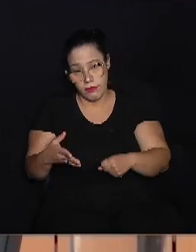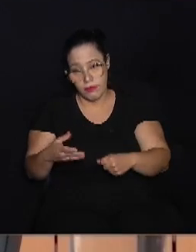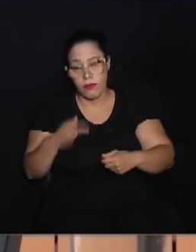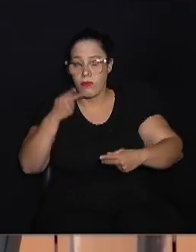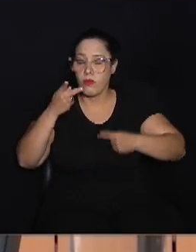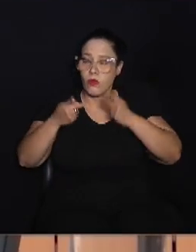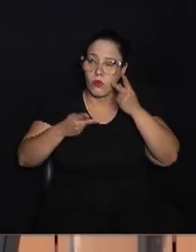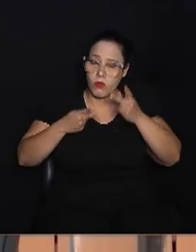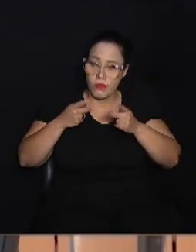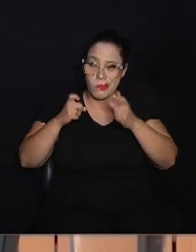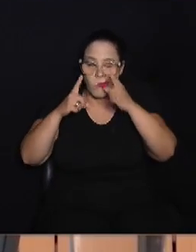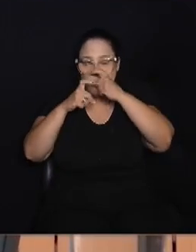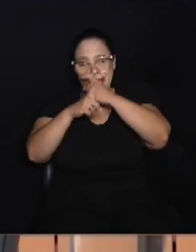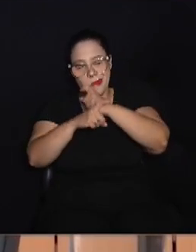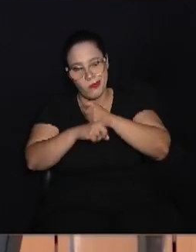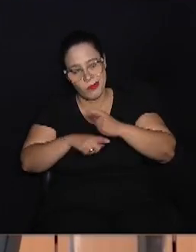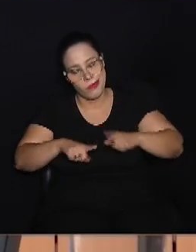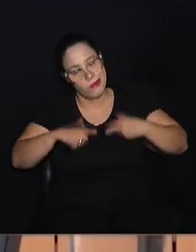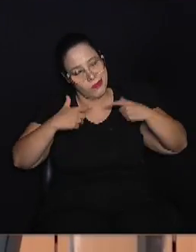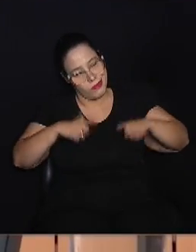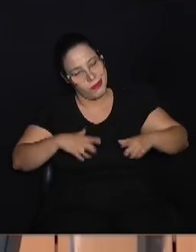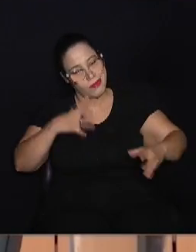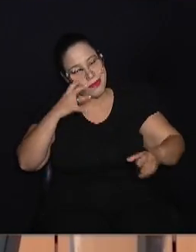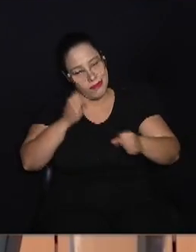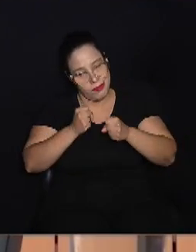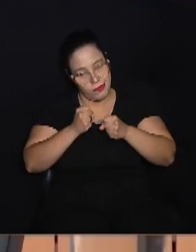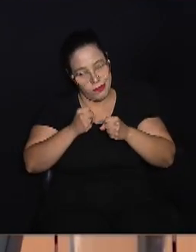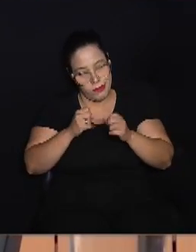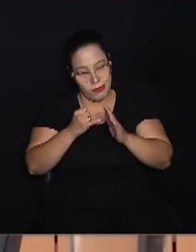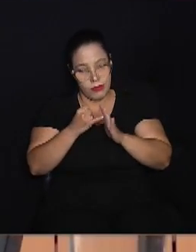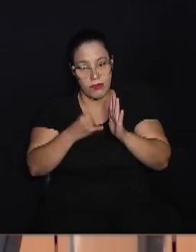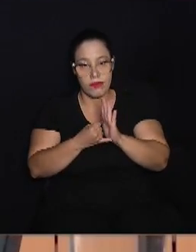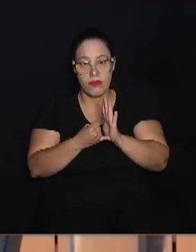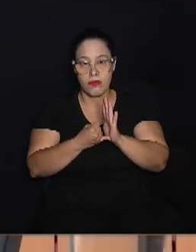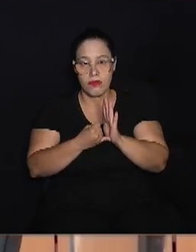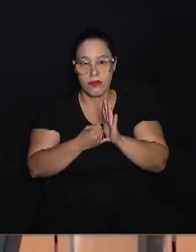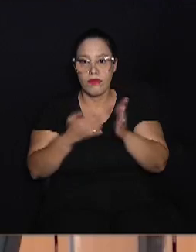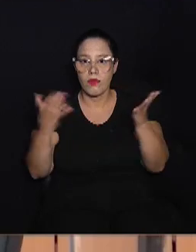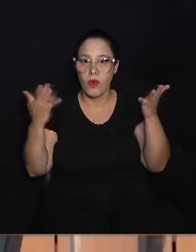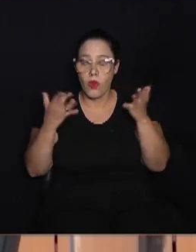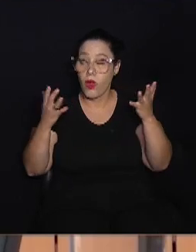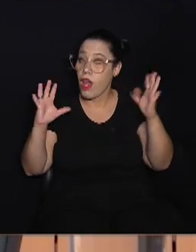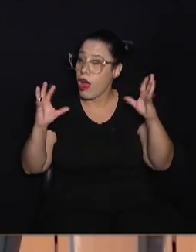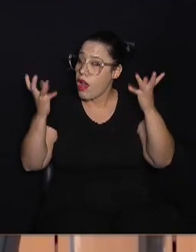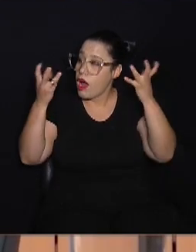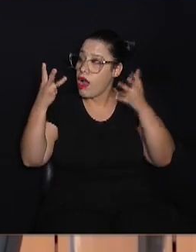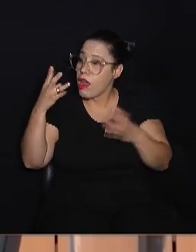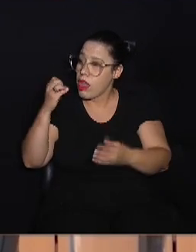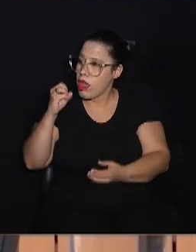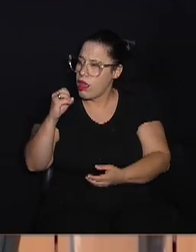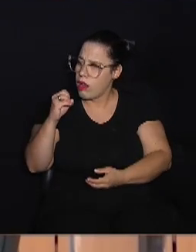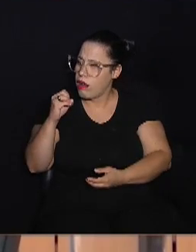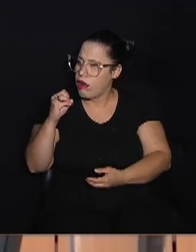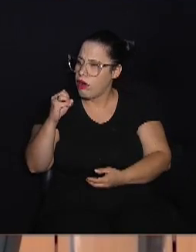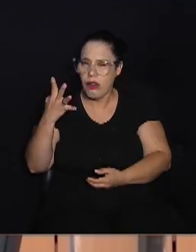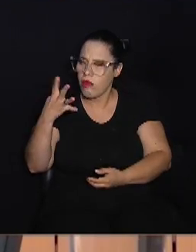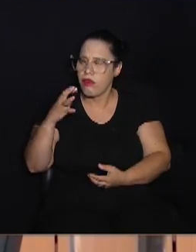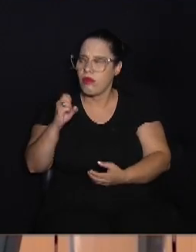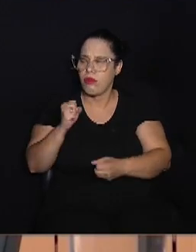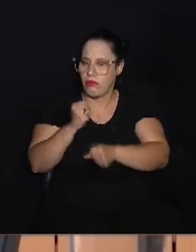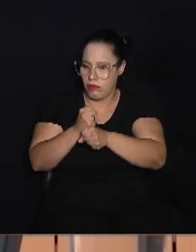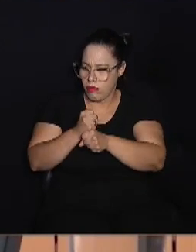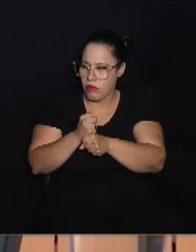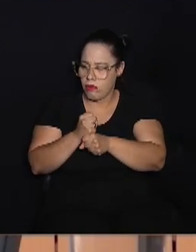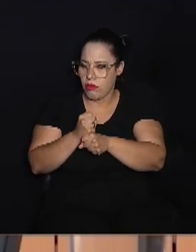falaram sobre os desafios, as lutas e as conquistas da entidade. Essa comemoração dos 40